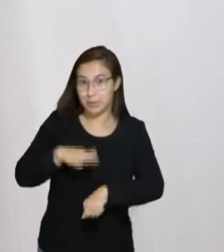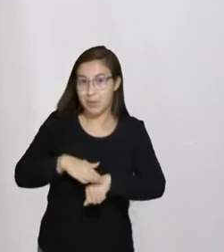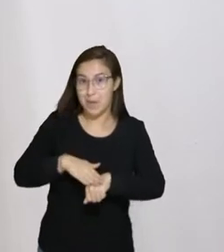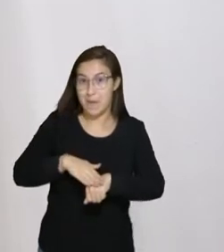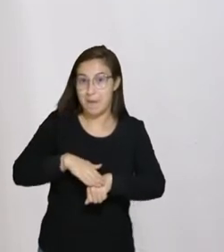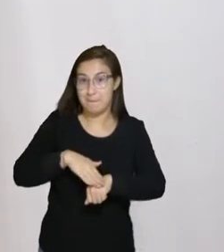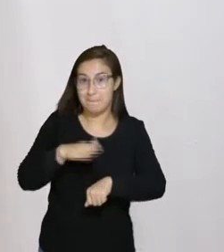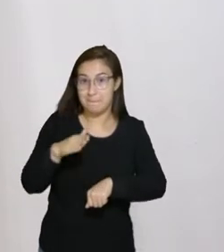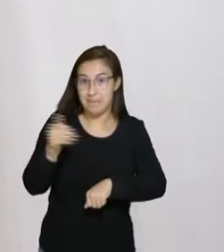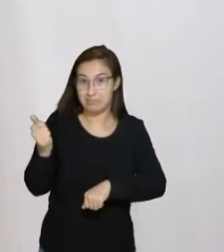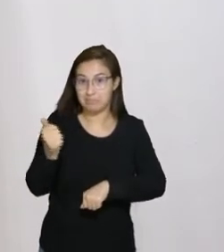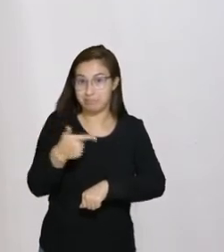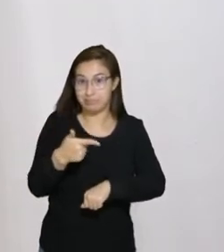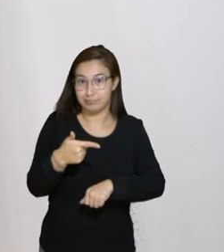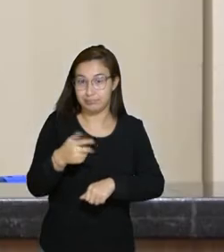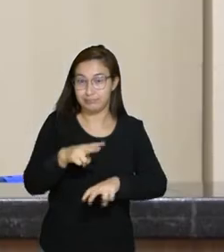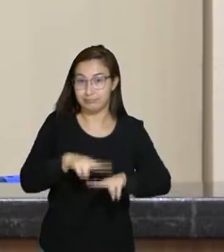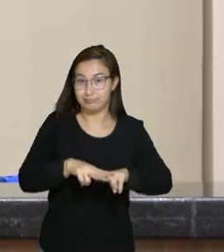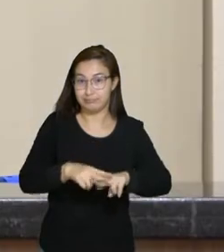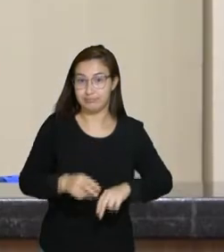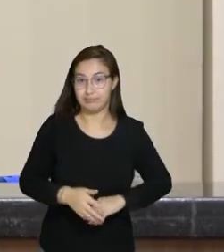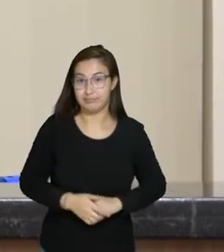cela. Obrigado.